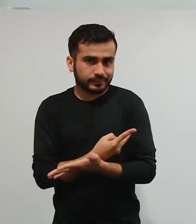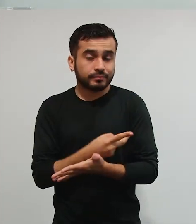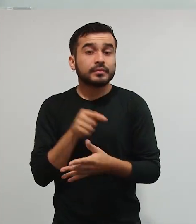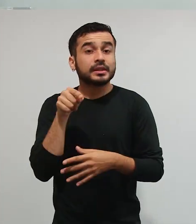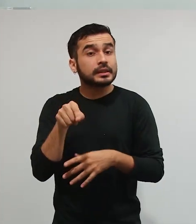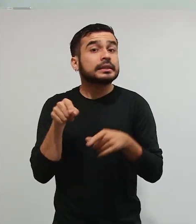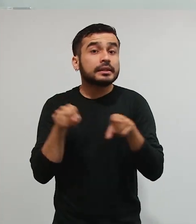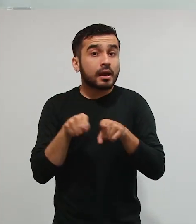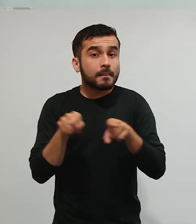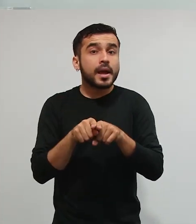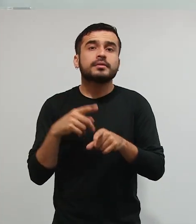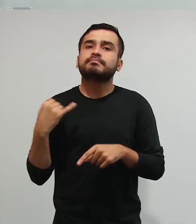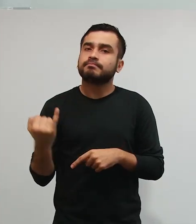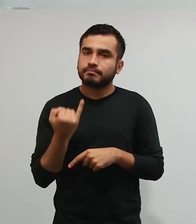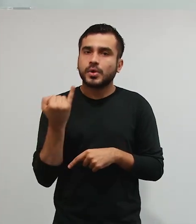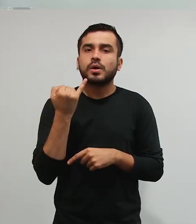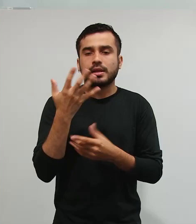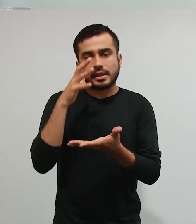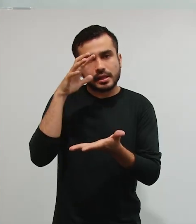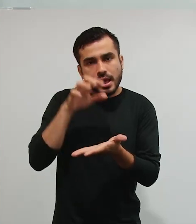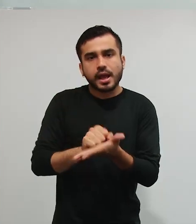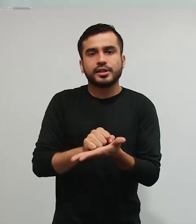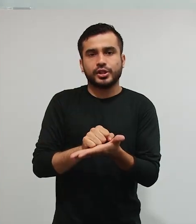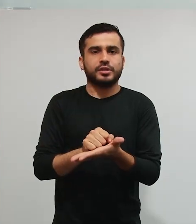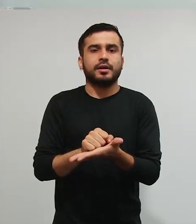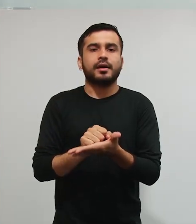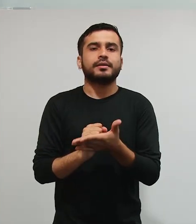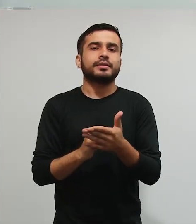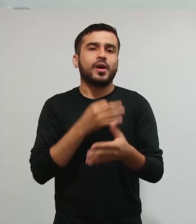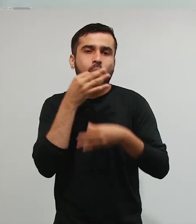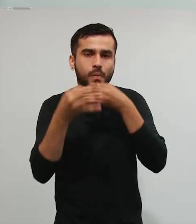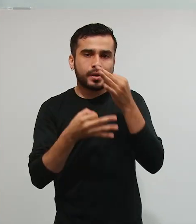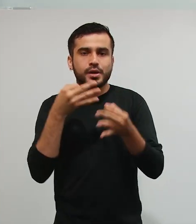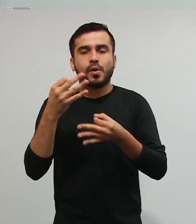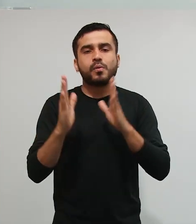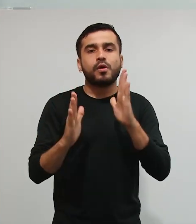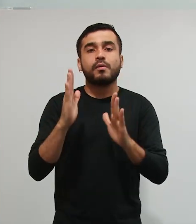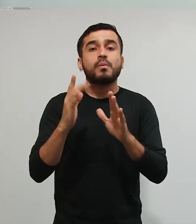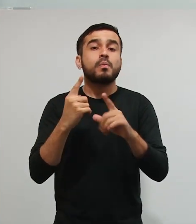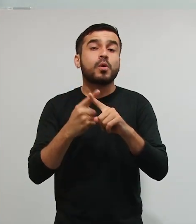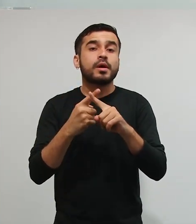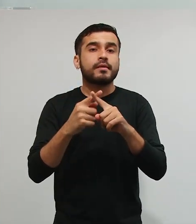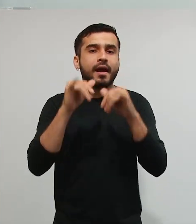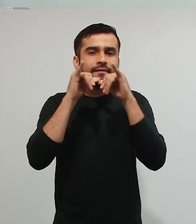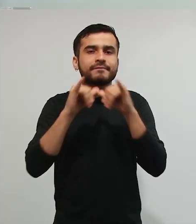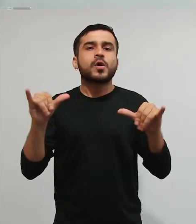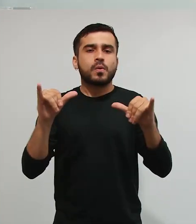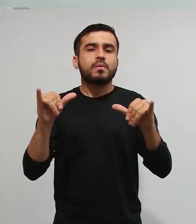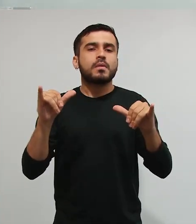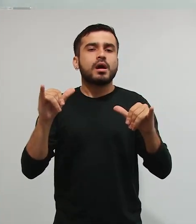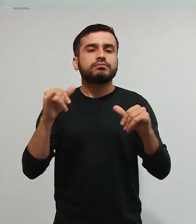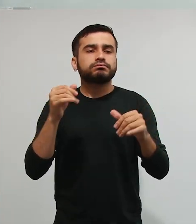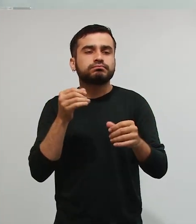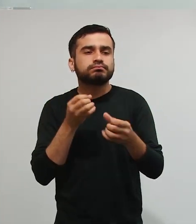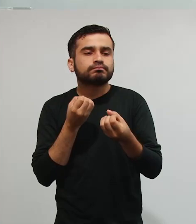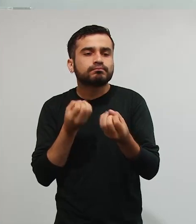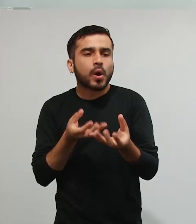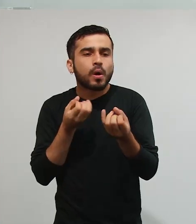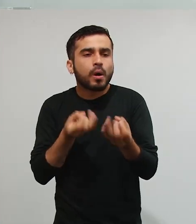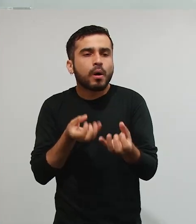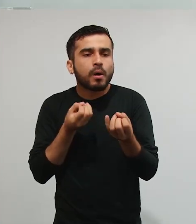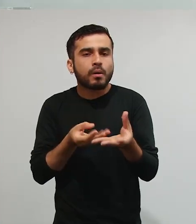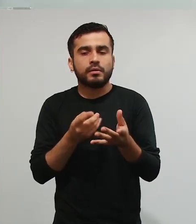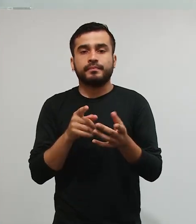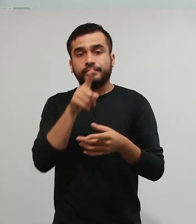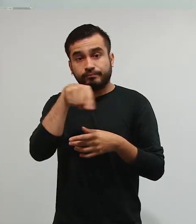isso também é importante deixar registrado nas considerações provisórias. Até mesmo para informar, né, quando vocês